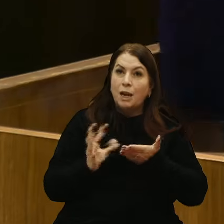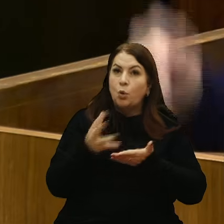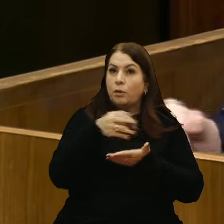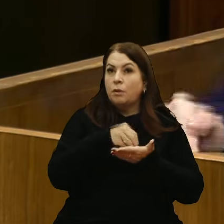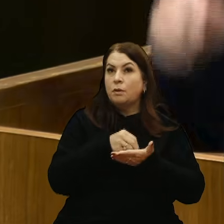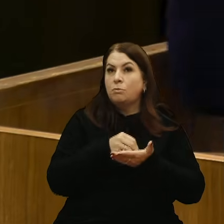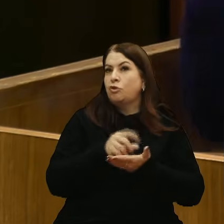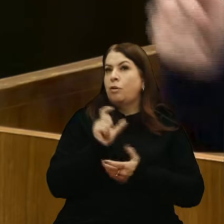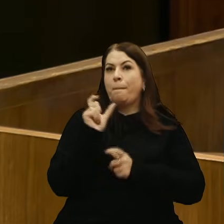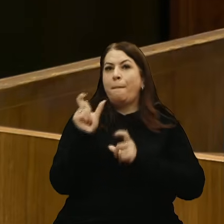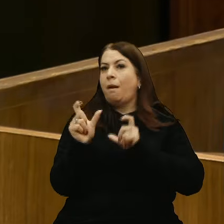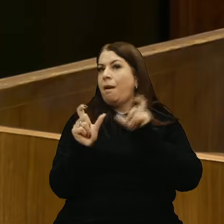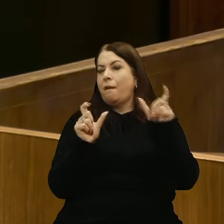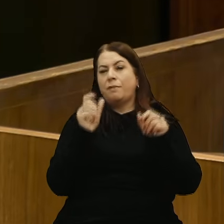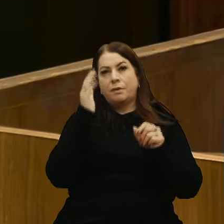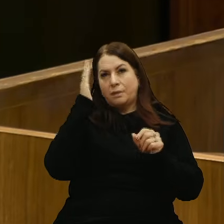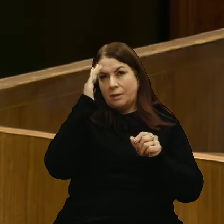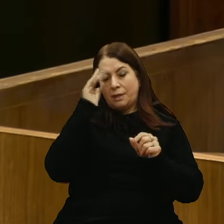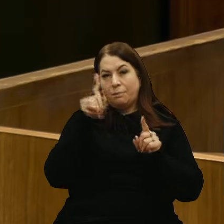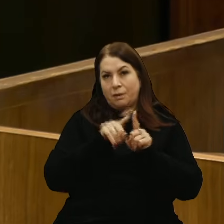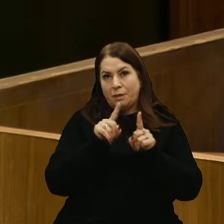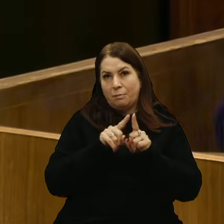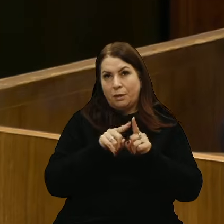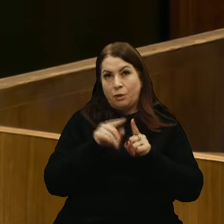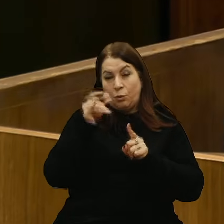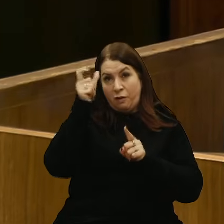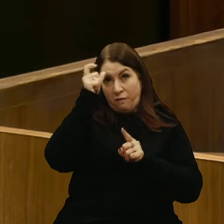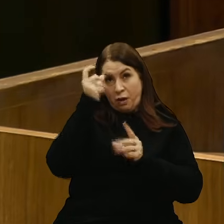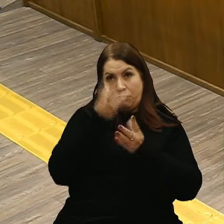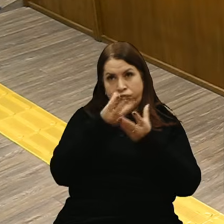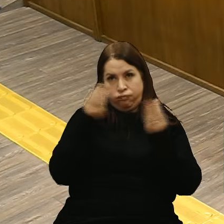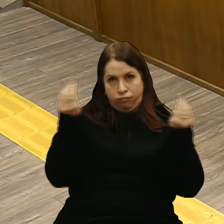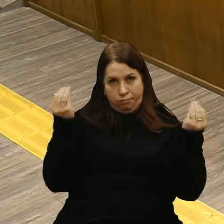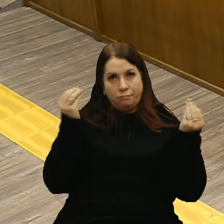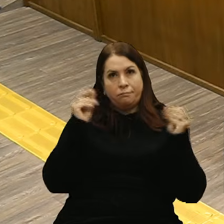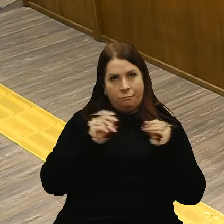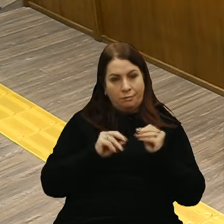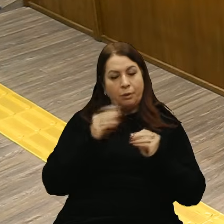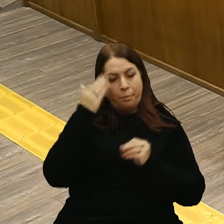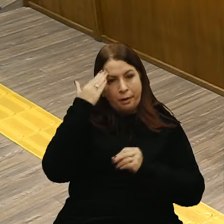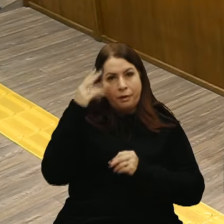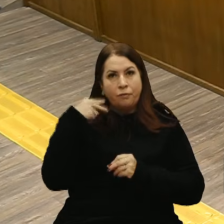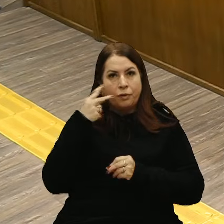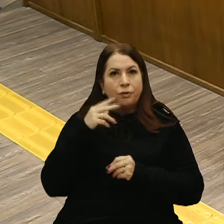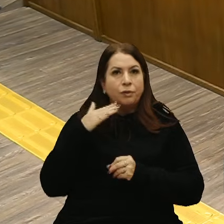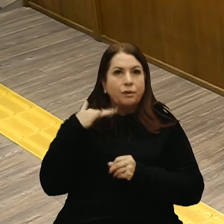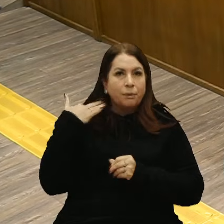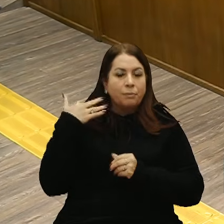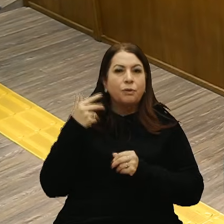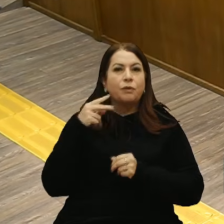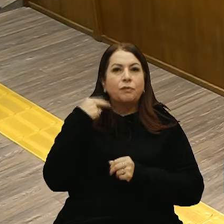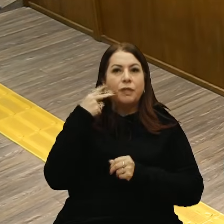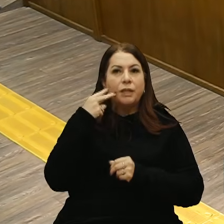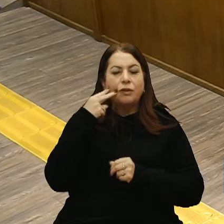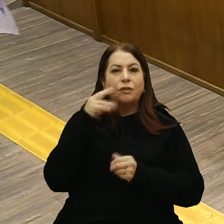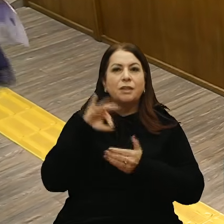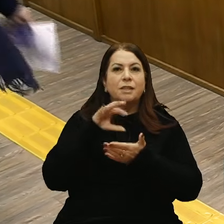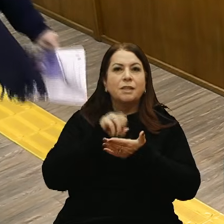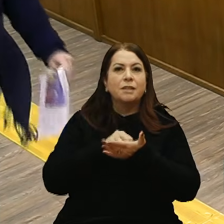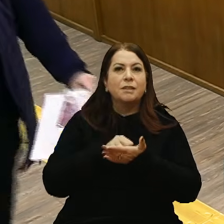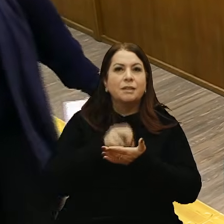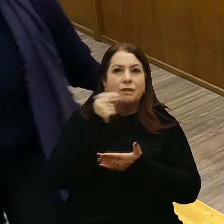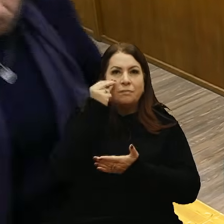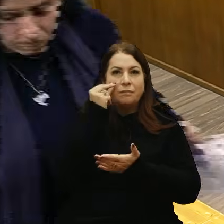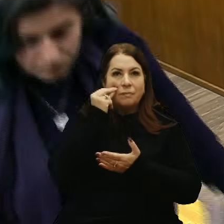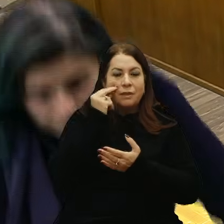de palavras a gente sabe que inclusive o inferno está cheio. Obrigado, senhor presidente. Obrigado, vereador Andressa Marques. Próximo vereador inscrito, o vereador